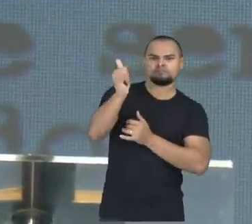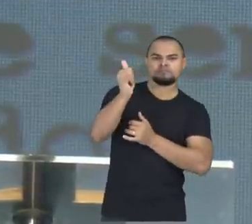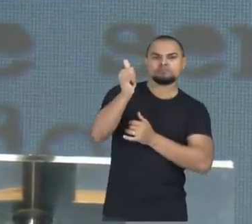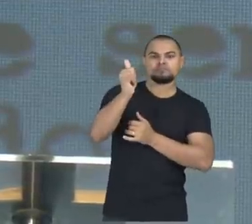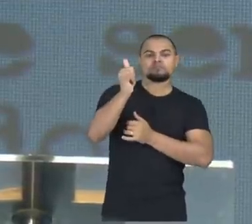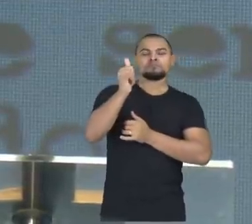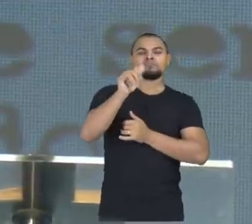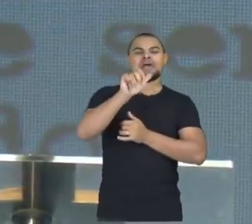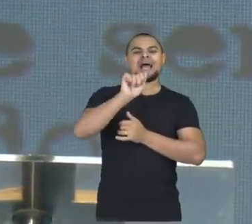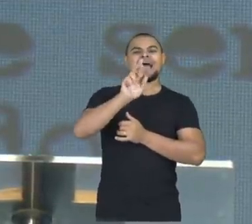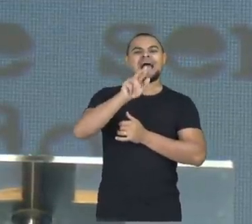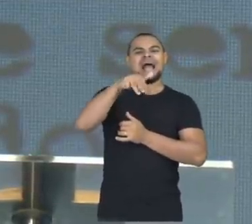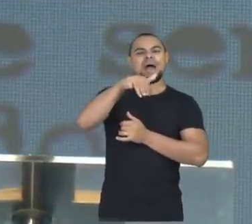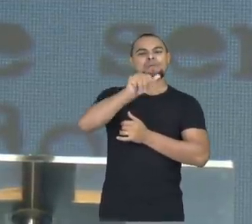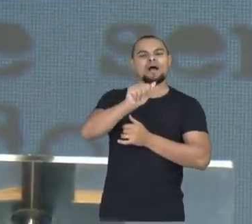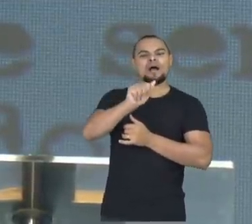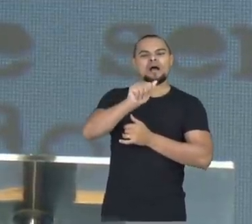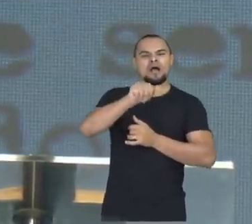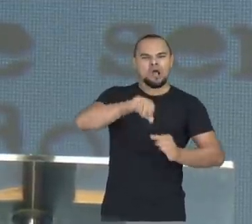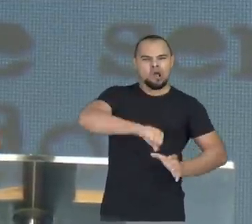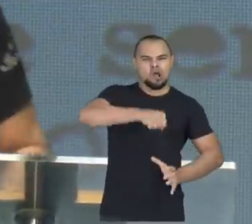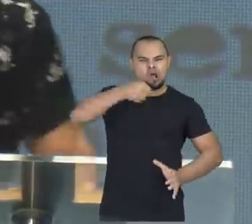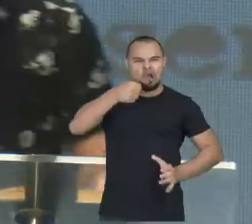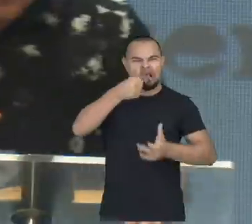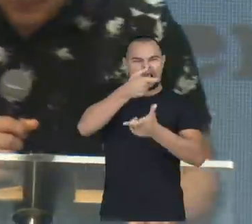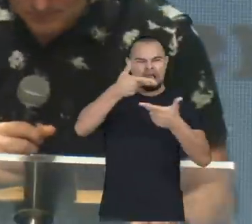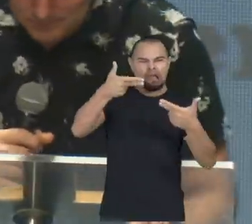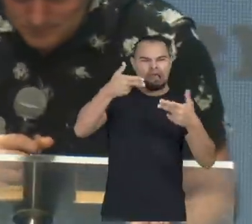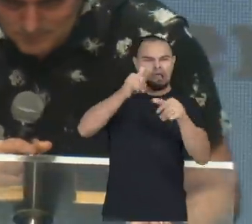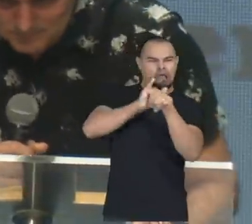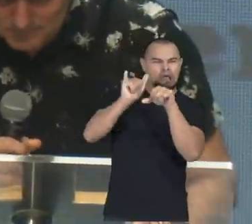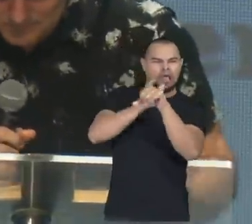inferno não conseguirão